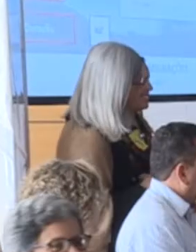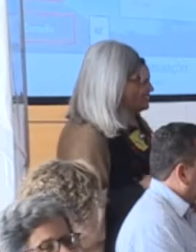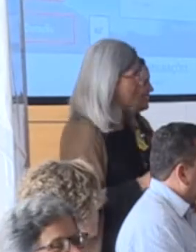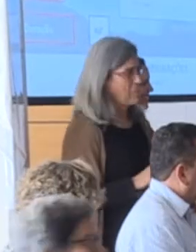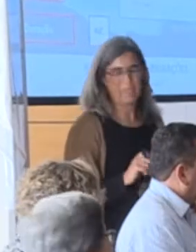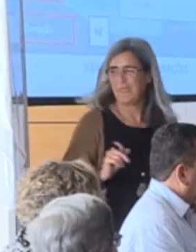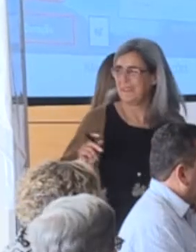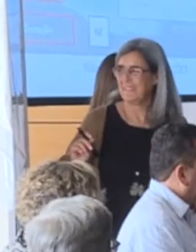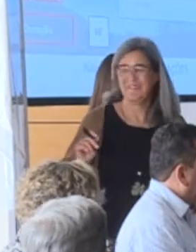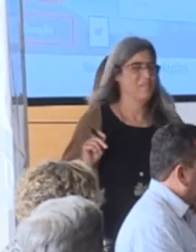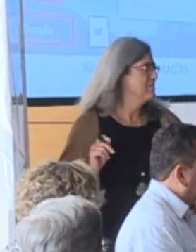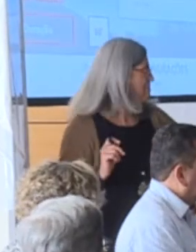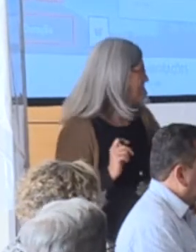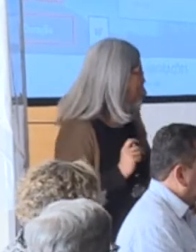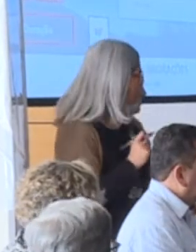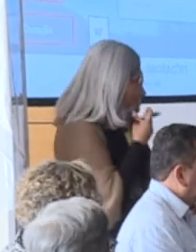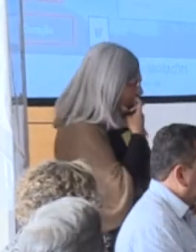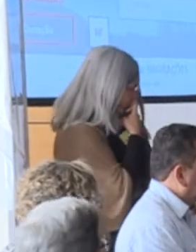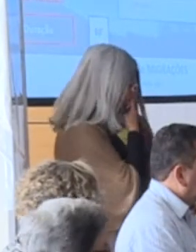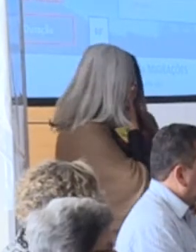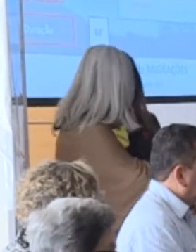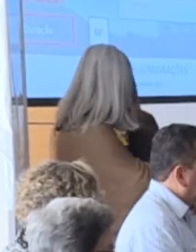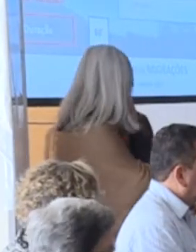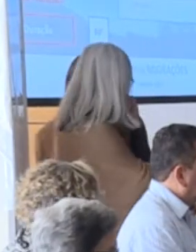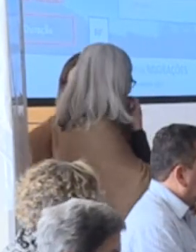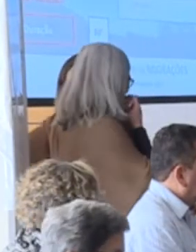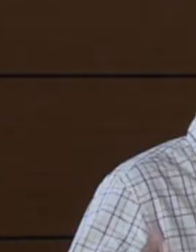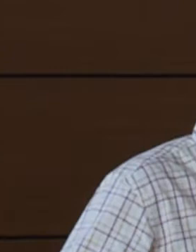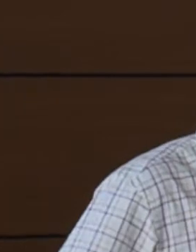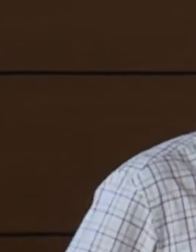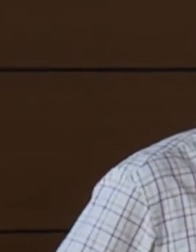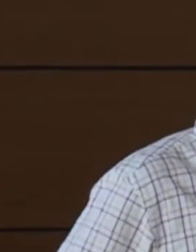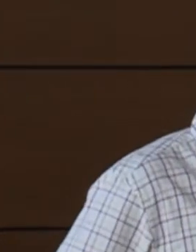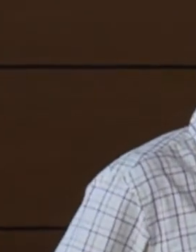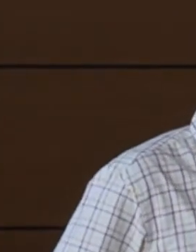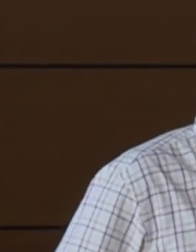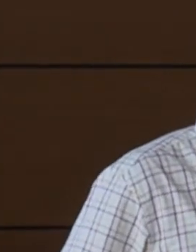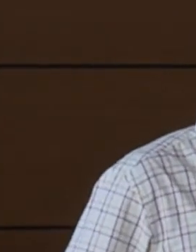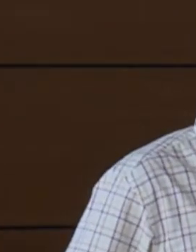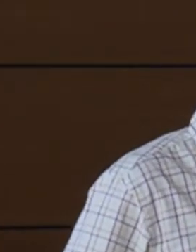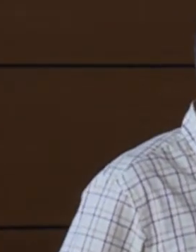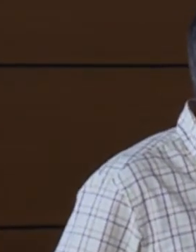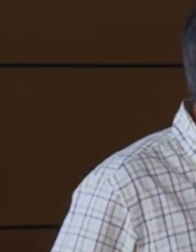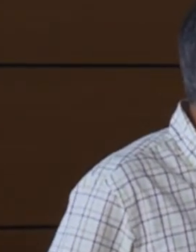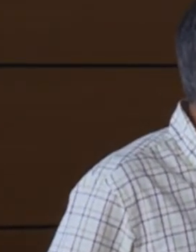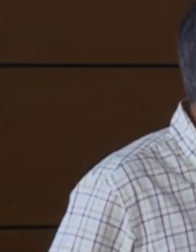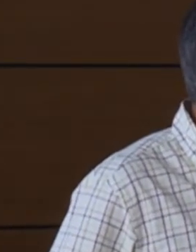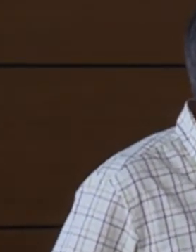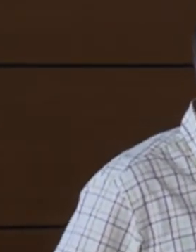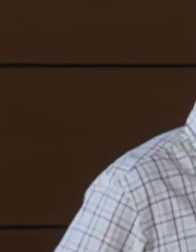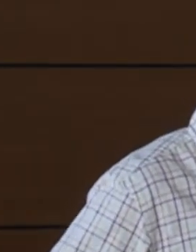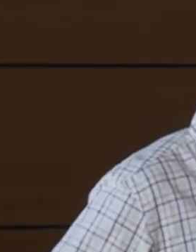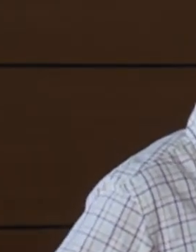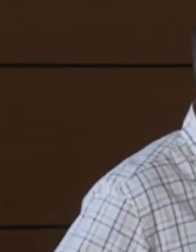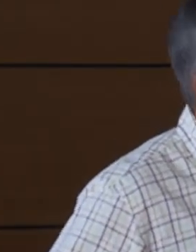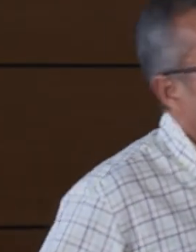Os missionários portugueses a trabalhar nos vários países da Europa reuniram-se em Fátima para partilharem experiências